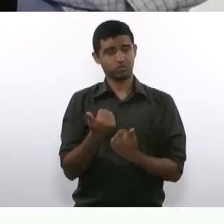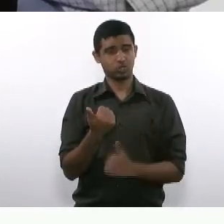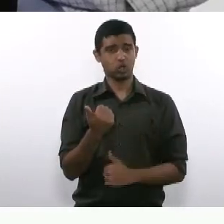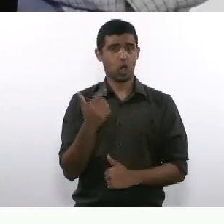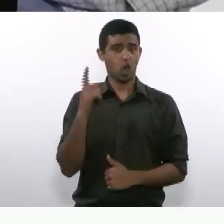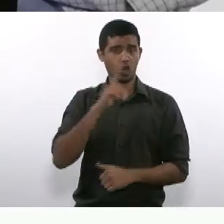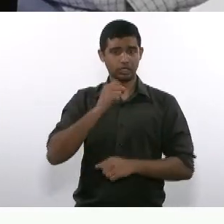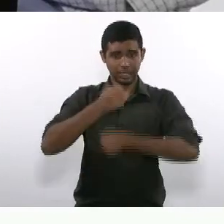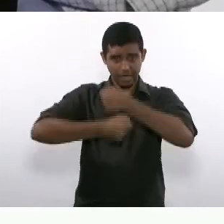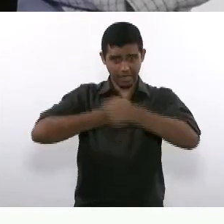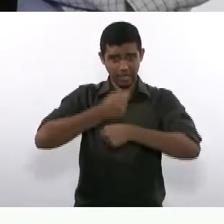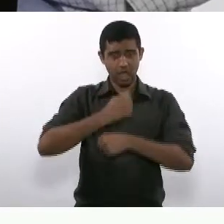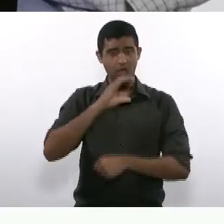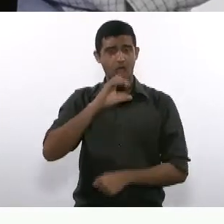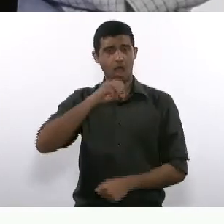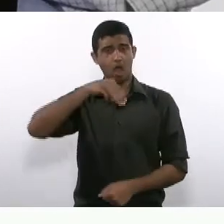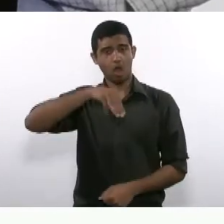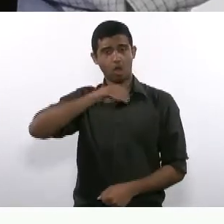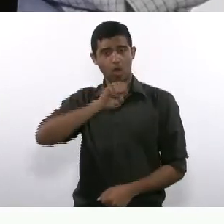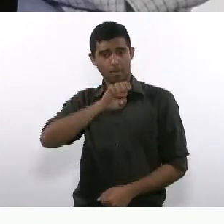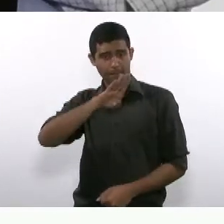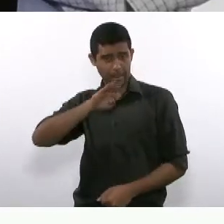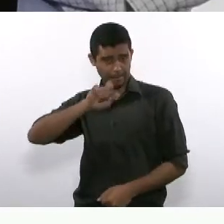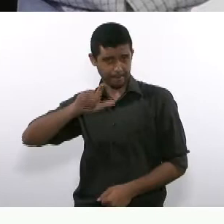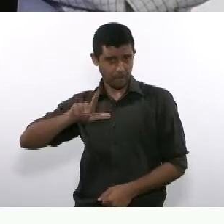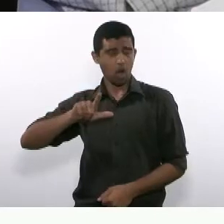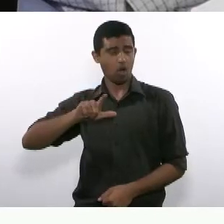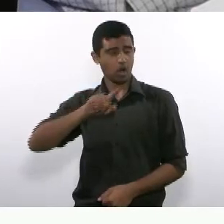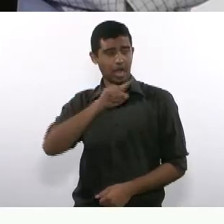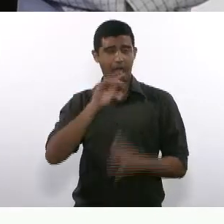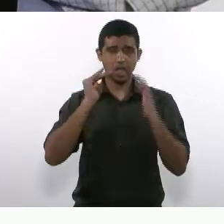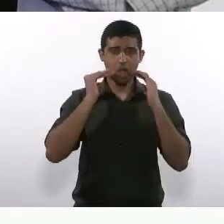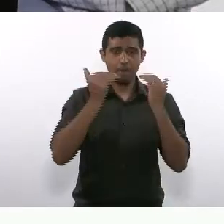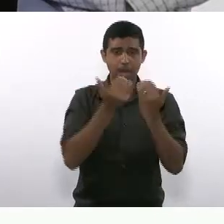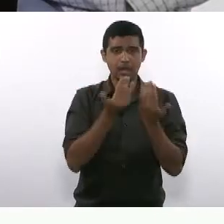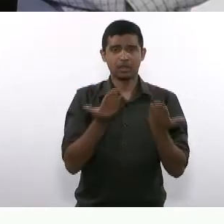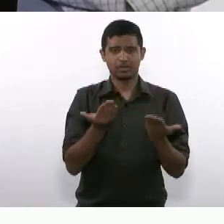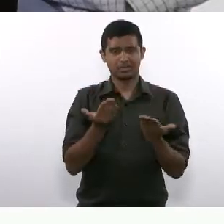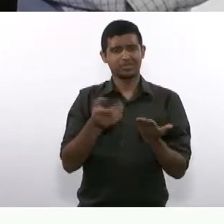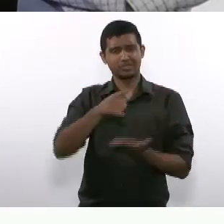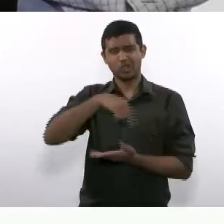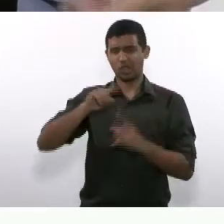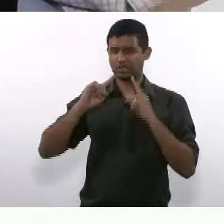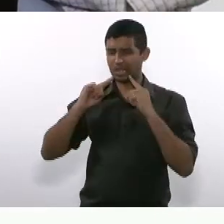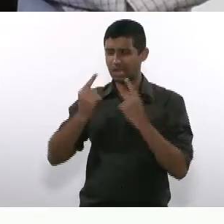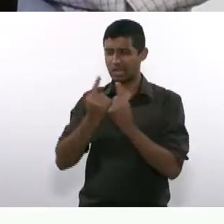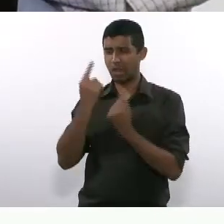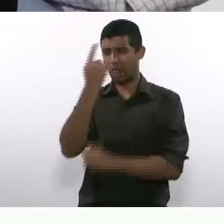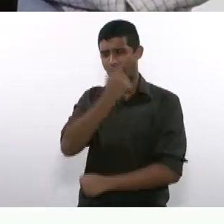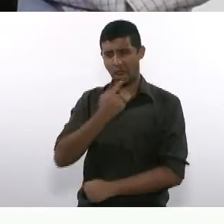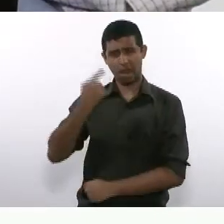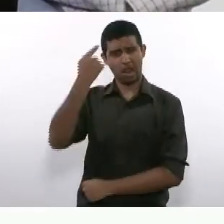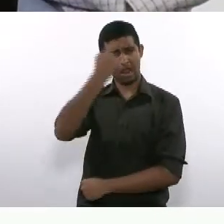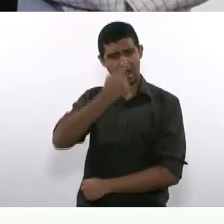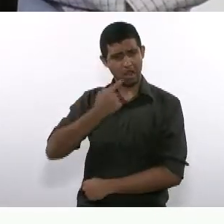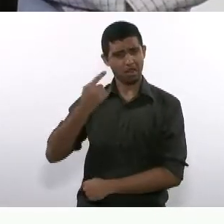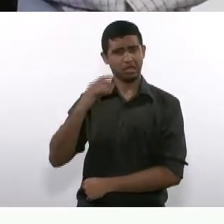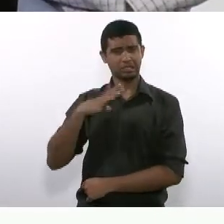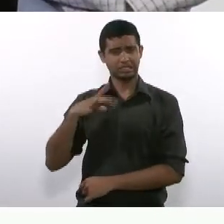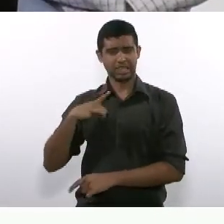vem para o Rio de Janeiro com o Maracanã. A gente sentou inúmeros dias, inúmeras horas para fazer o nosso caderno de